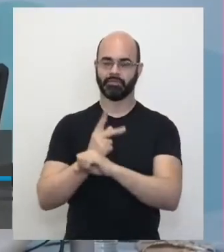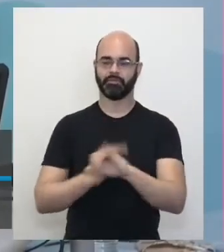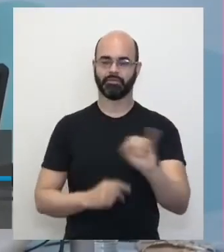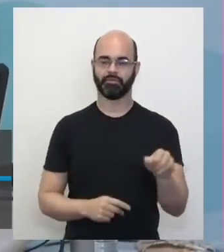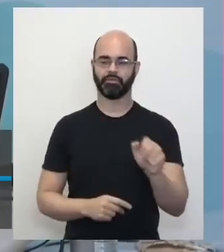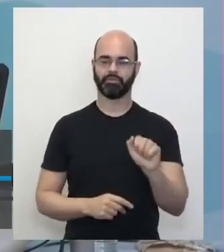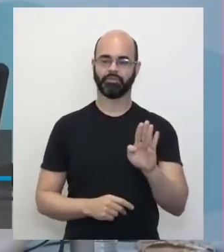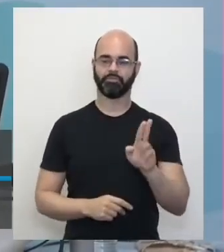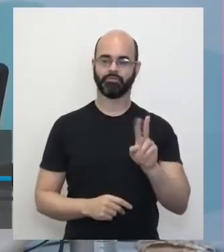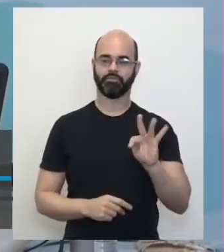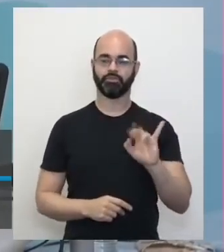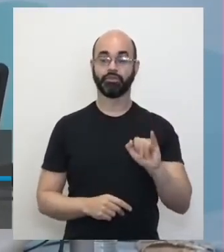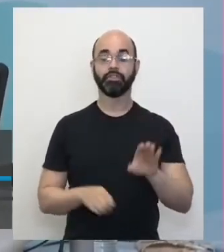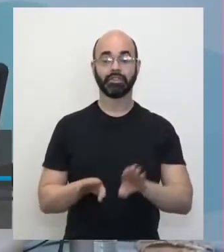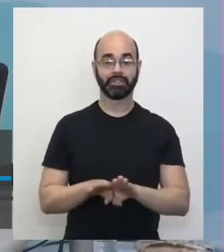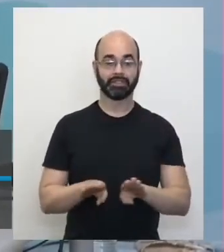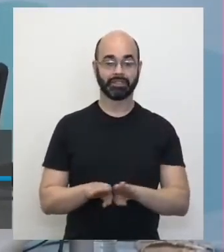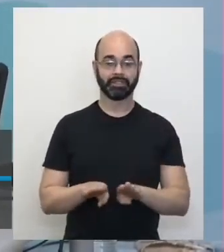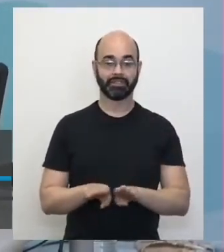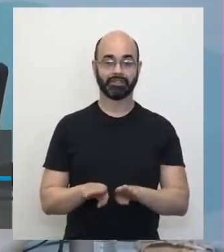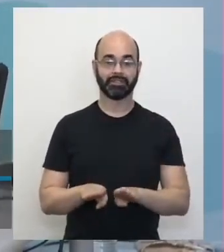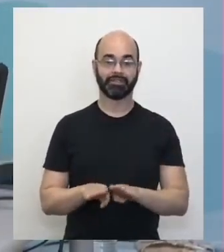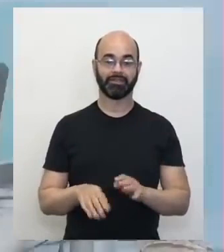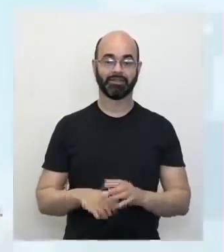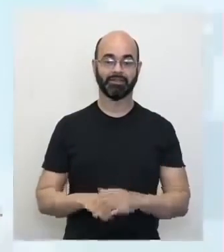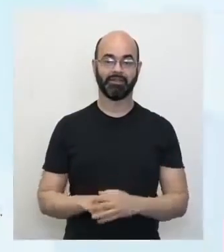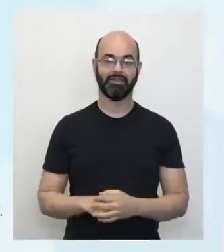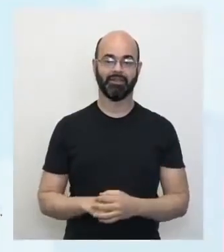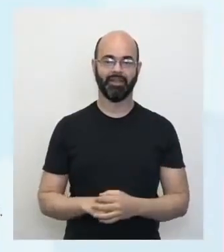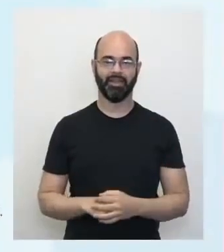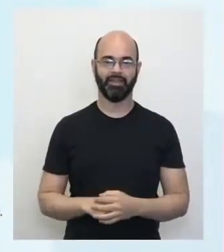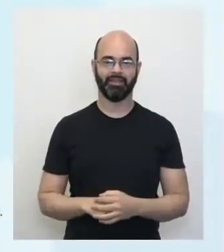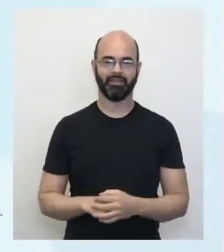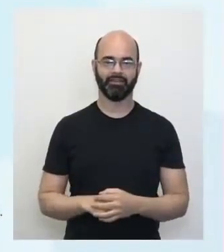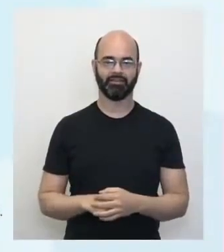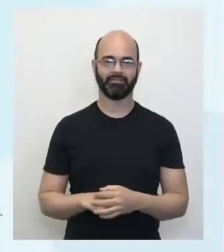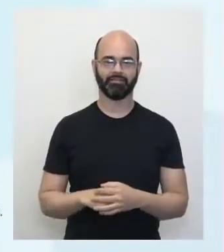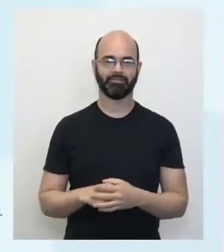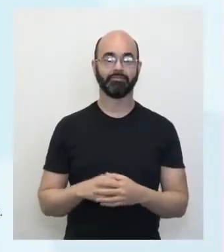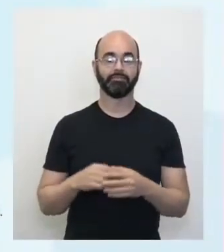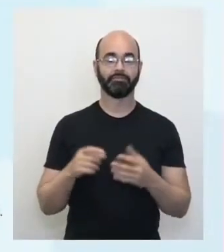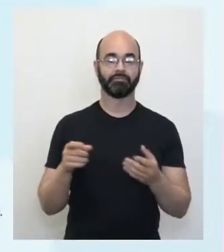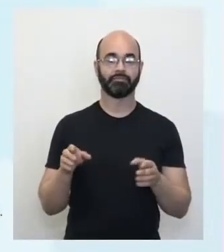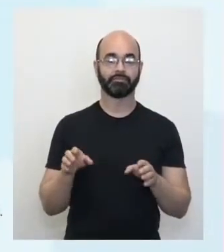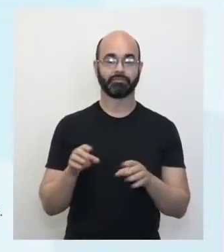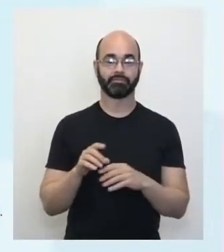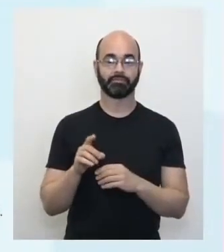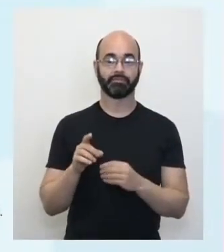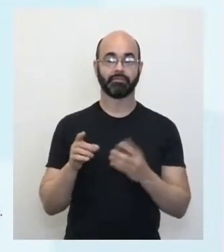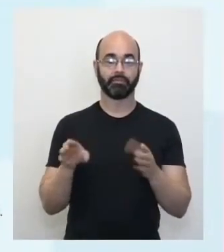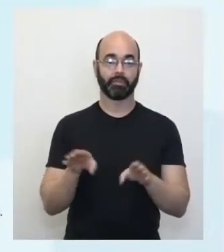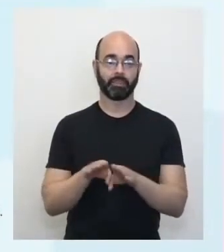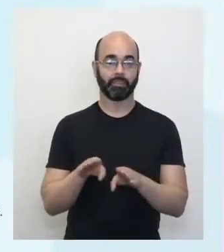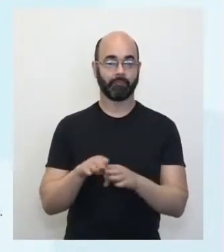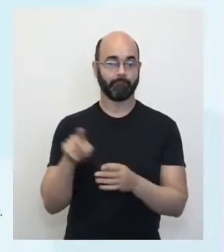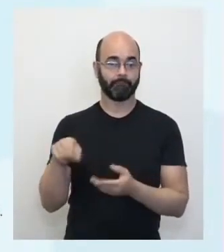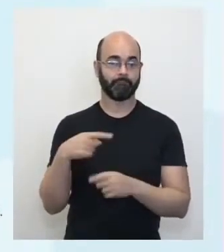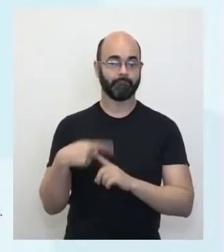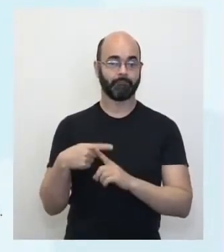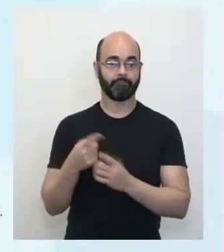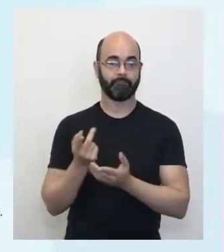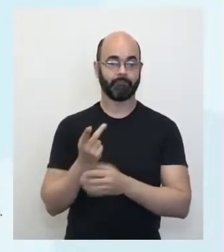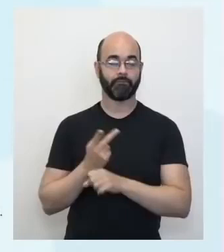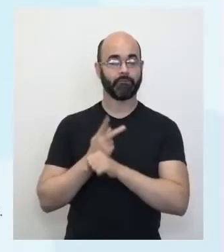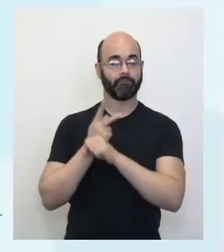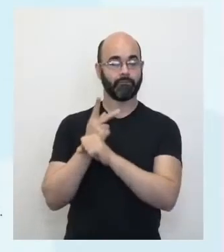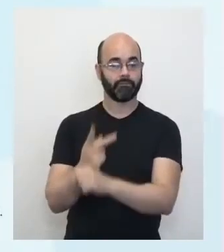vai homenagear e também tem a parte da premiação para a categoria Histórias em Quadrinhos. Então, por